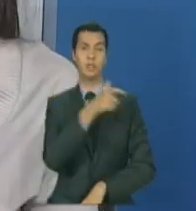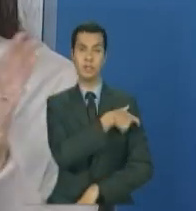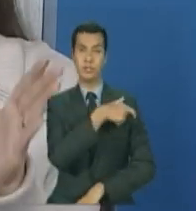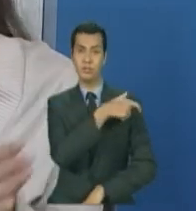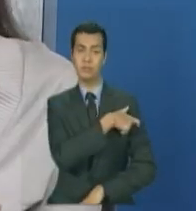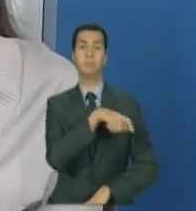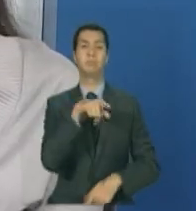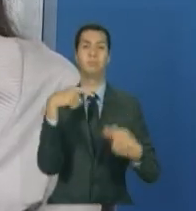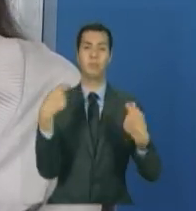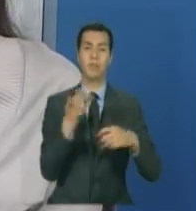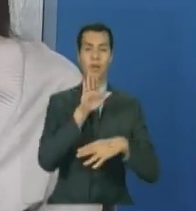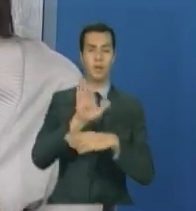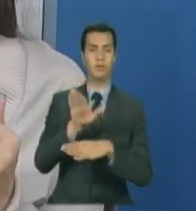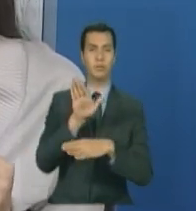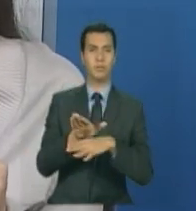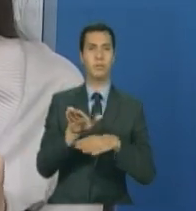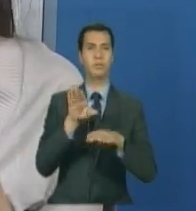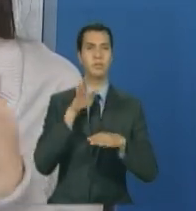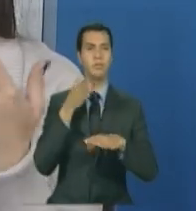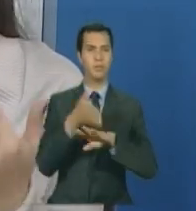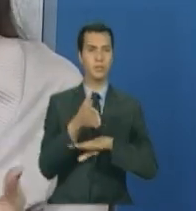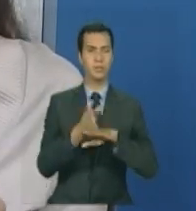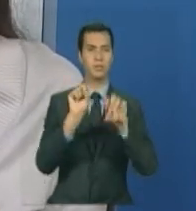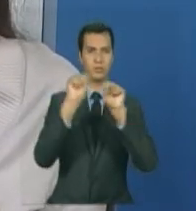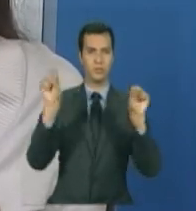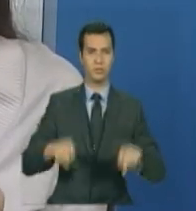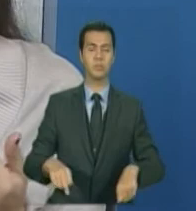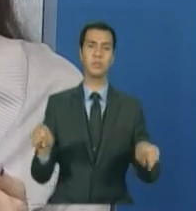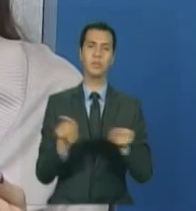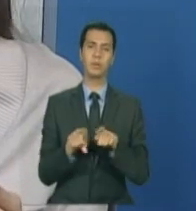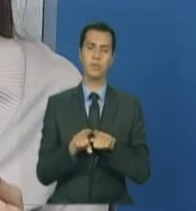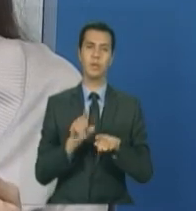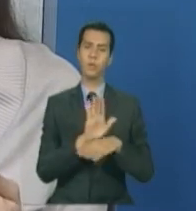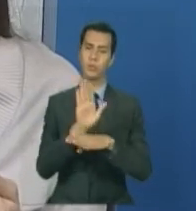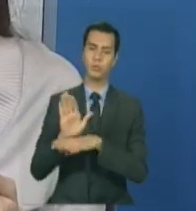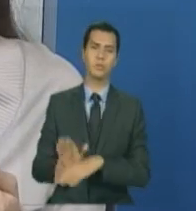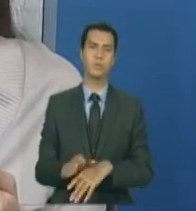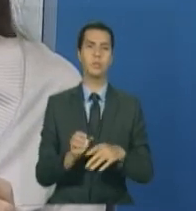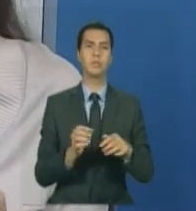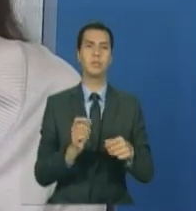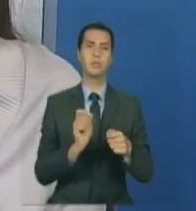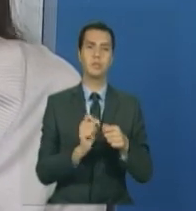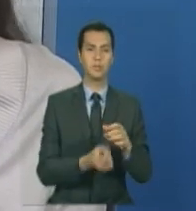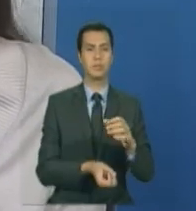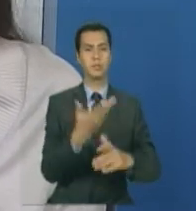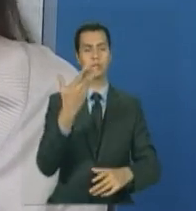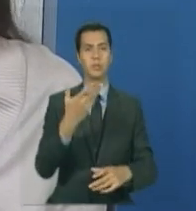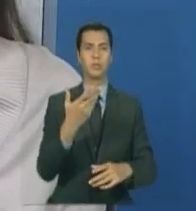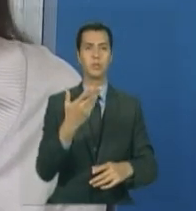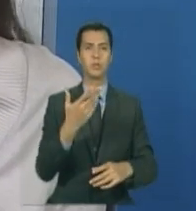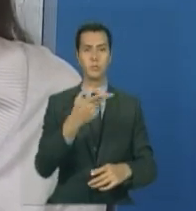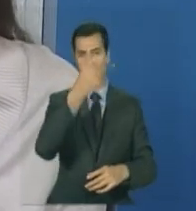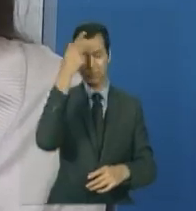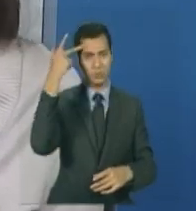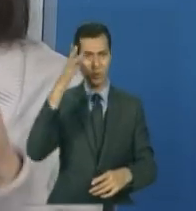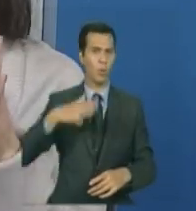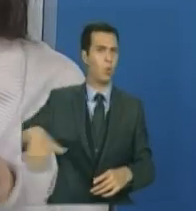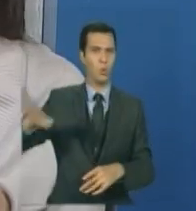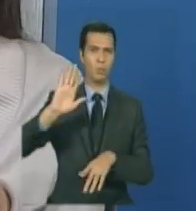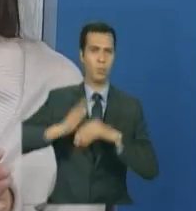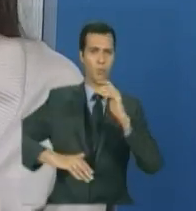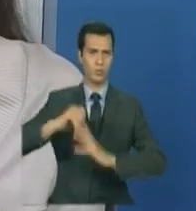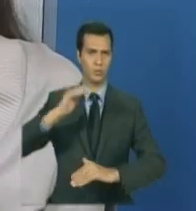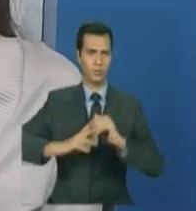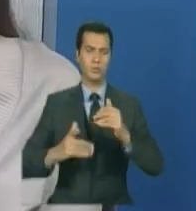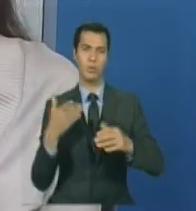auxiliá-lo no acesso aos sistemas e na criação de demais usuários da Secretaria ou do Conselho para os sistemas da Rede SUAS.